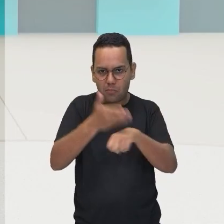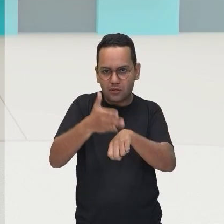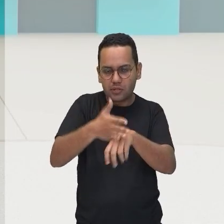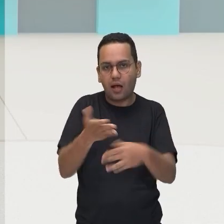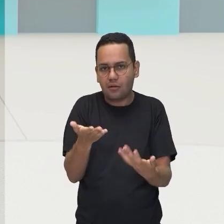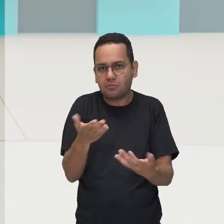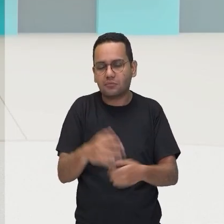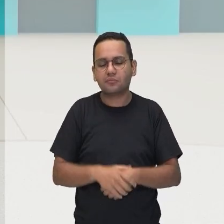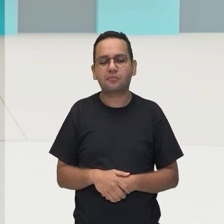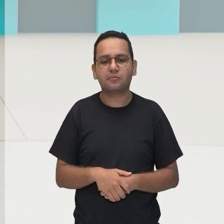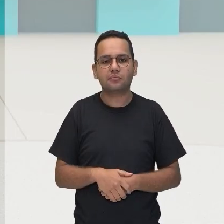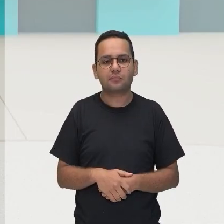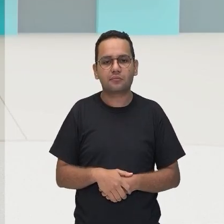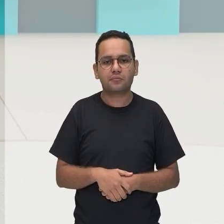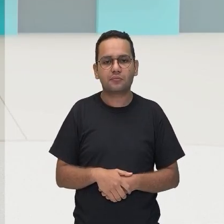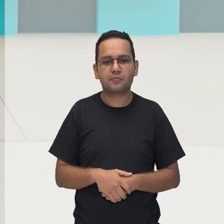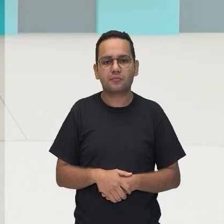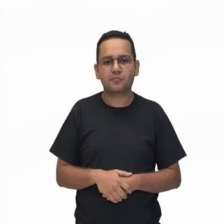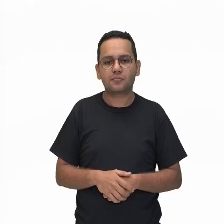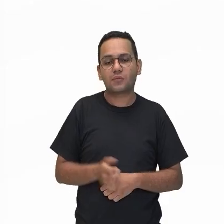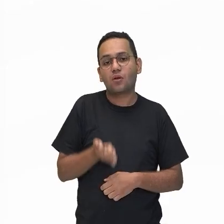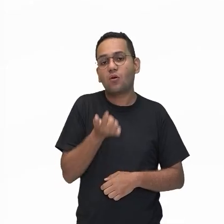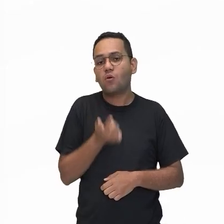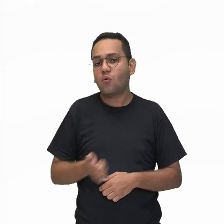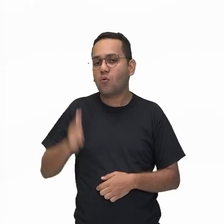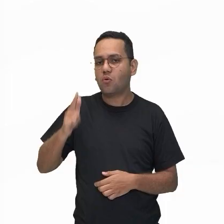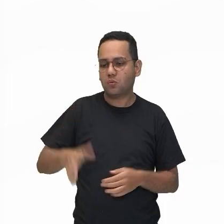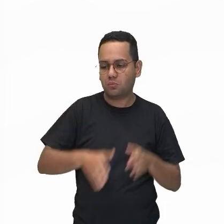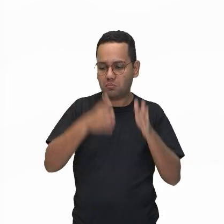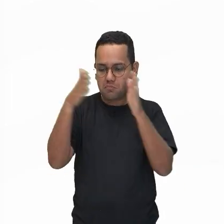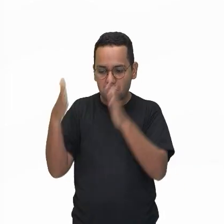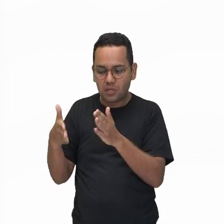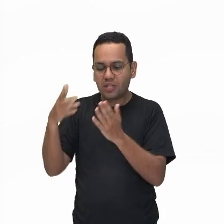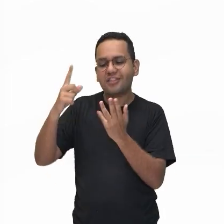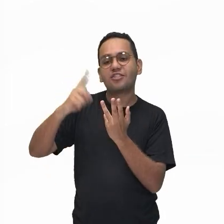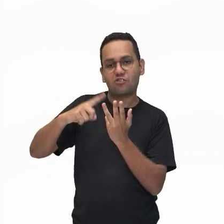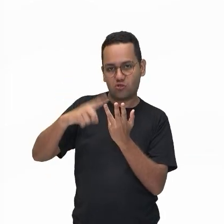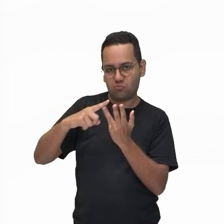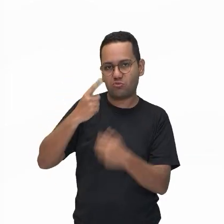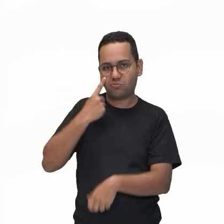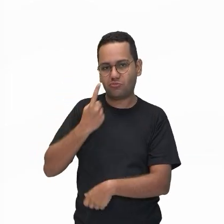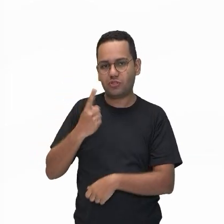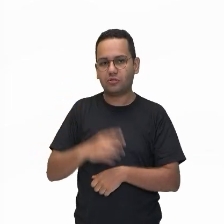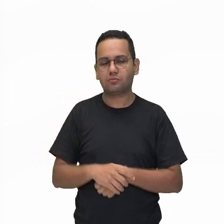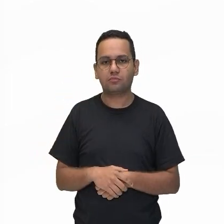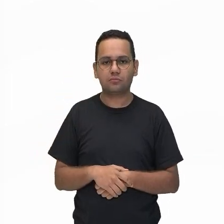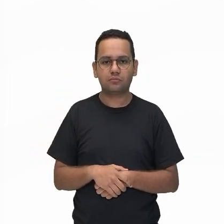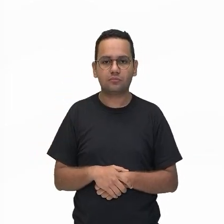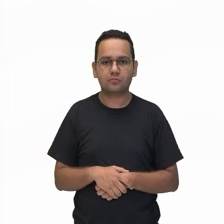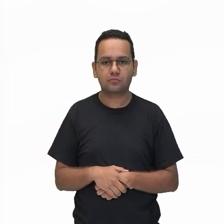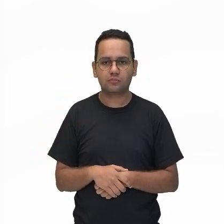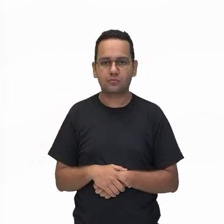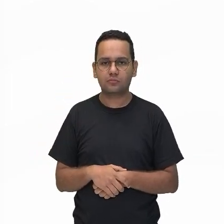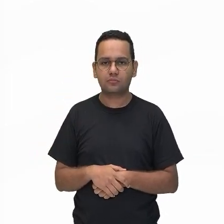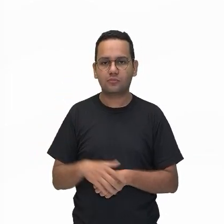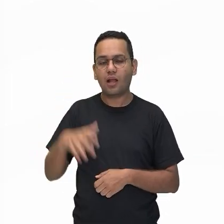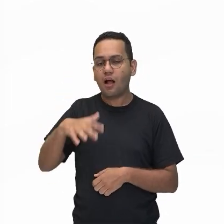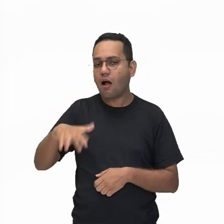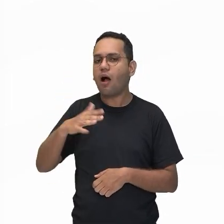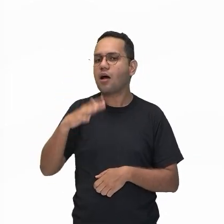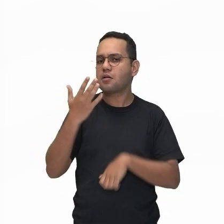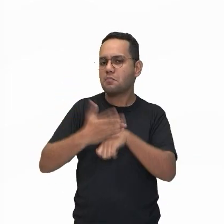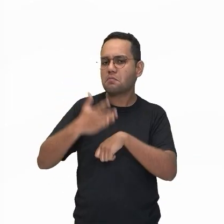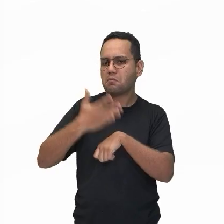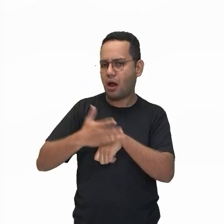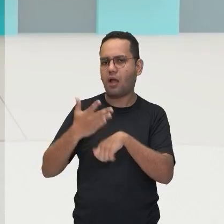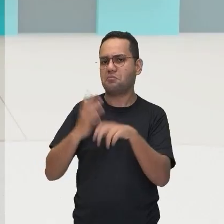um pouco mais agora entrando na nossa terceira classificação das práticas corporais de aventura na natureza em meio